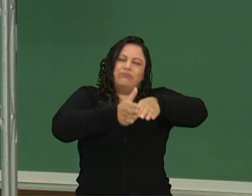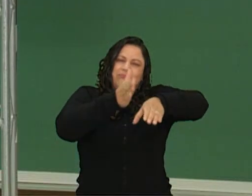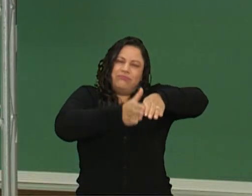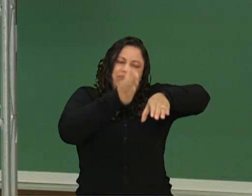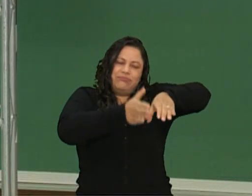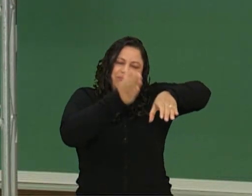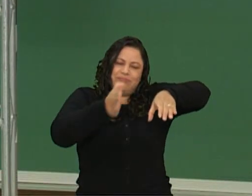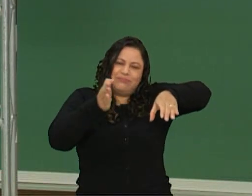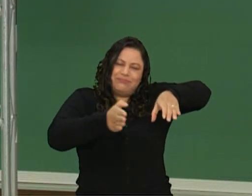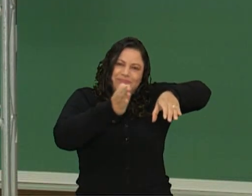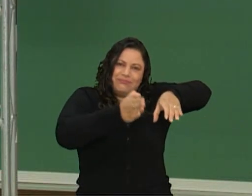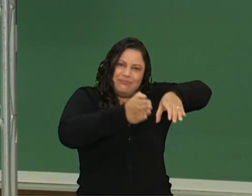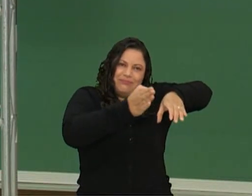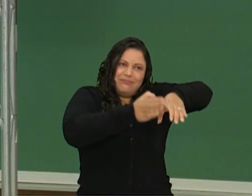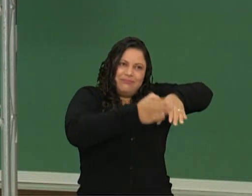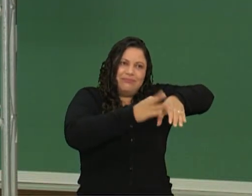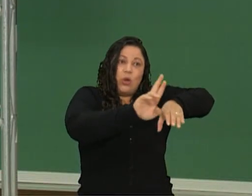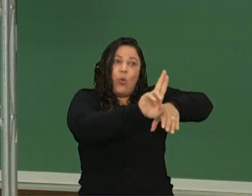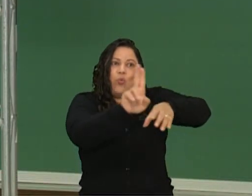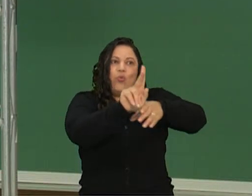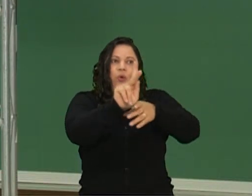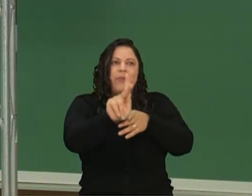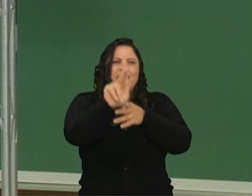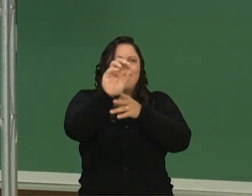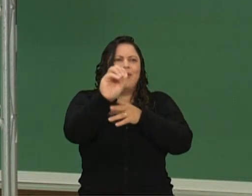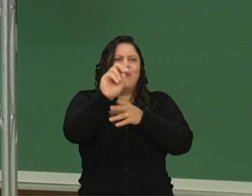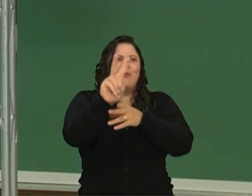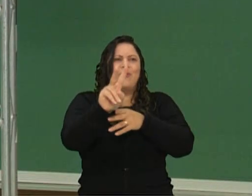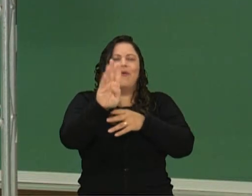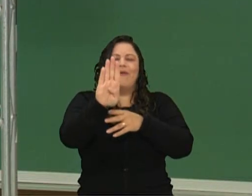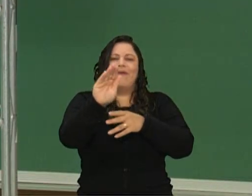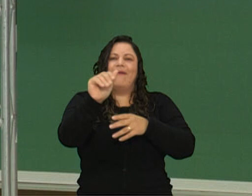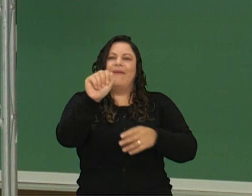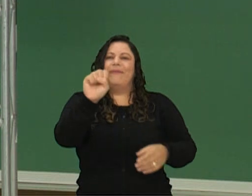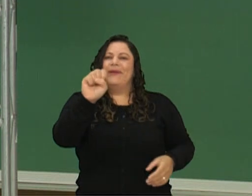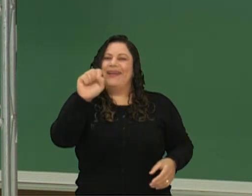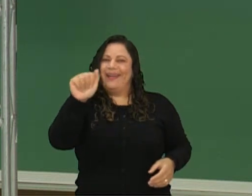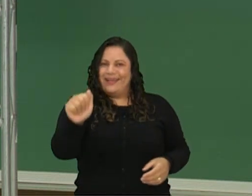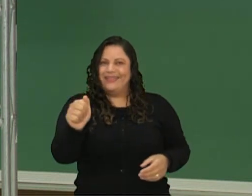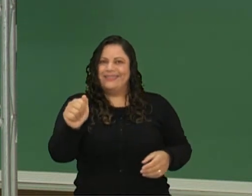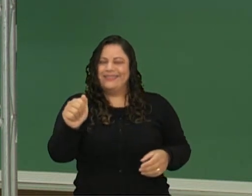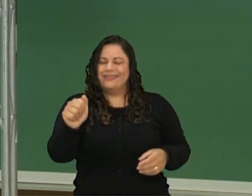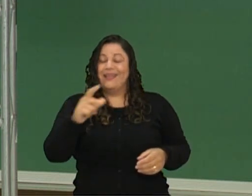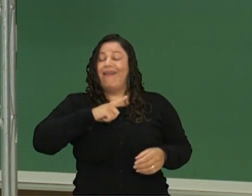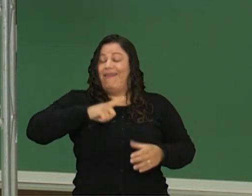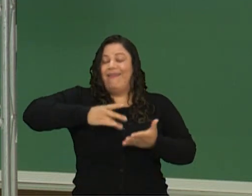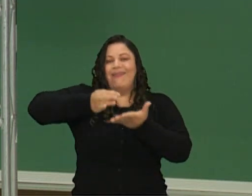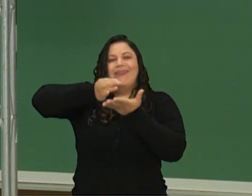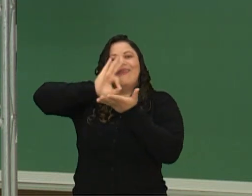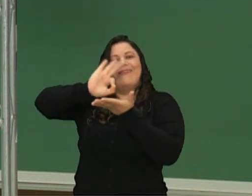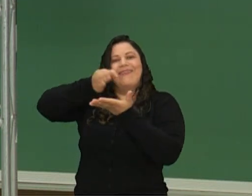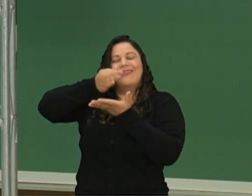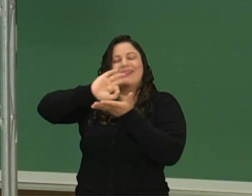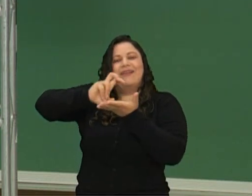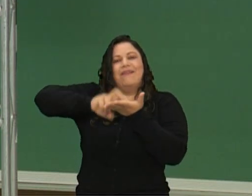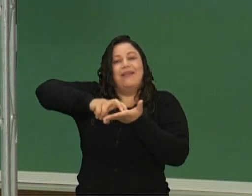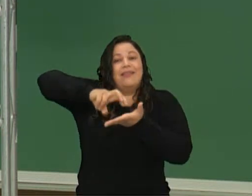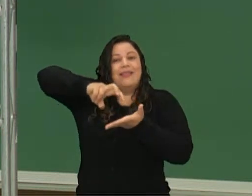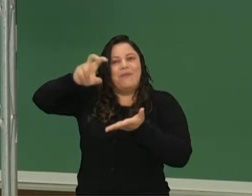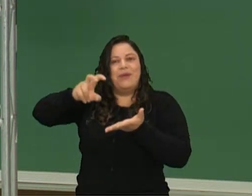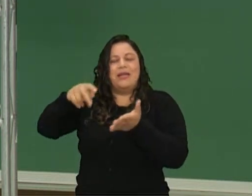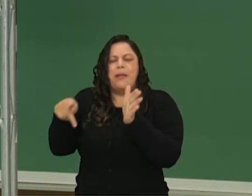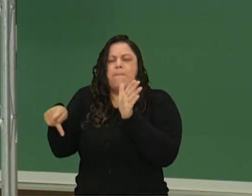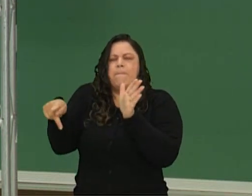dizer, eles fazem uma cesta para ser benzida com esses alimentos e aí fazem um café da manhã típico ucraniano e